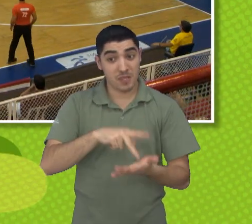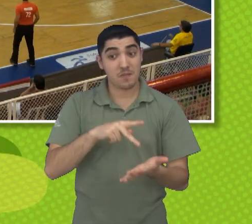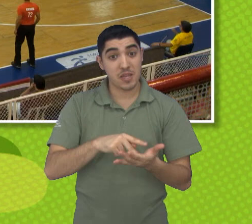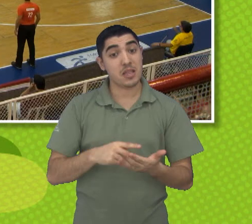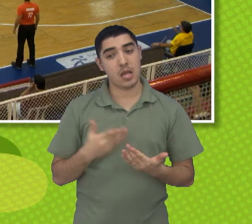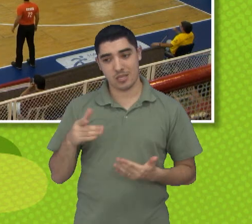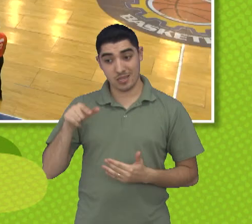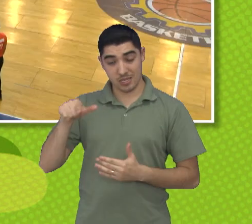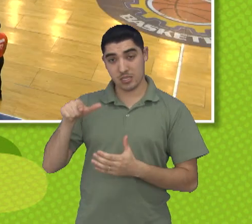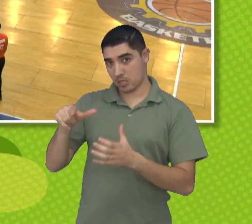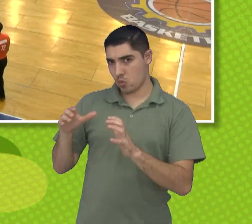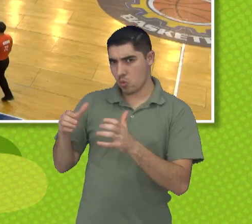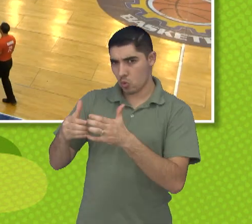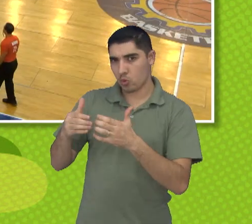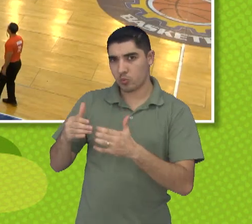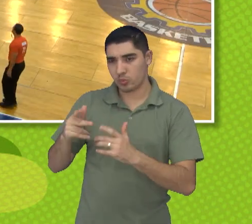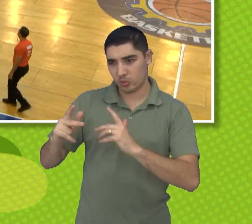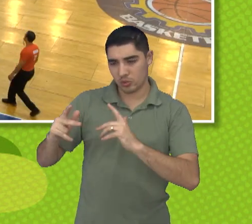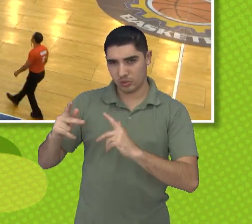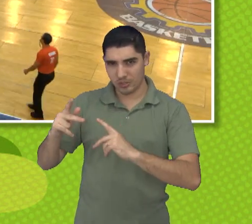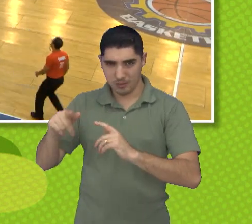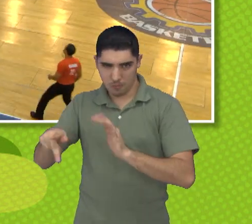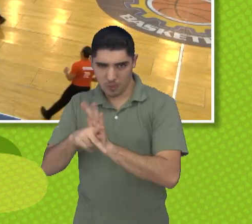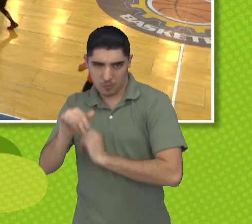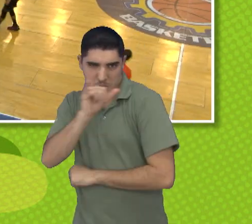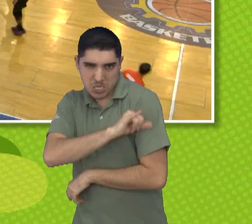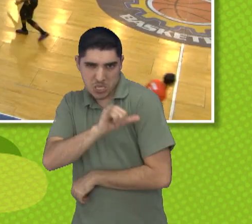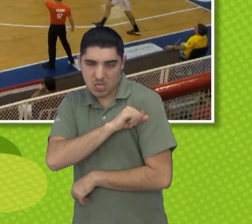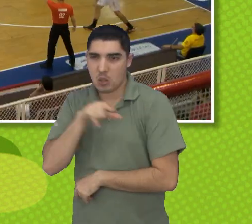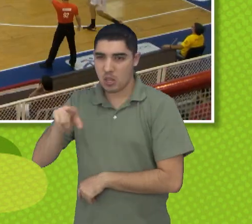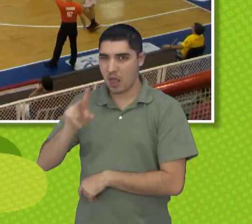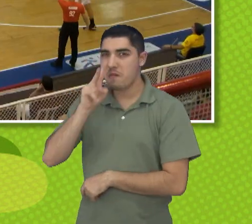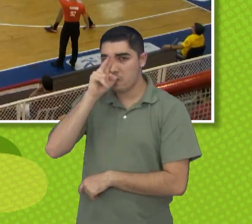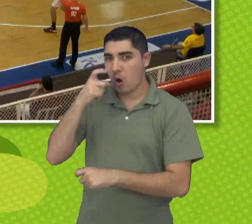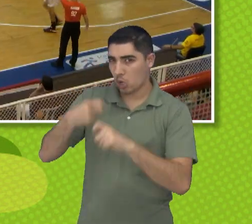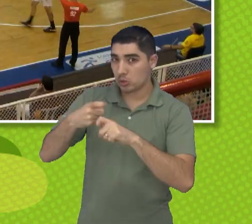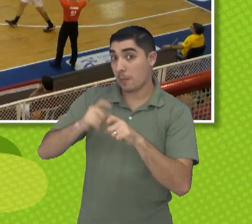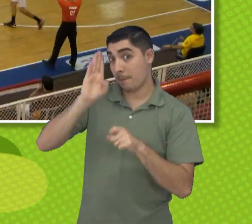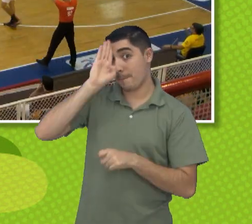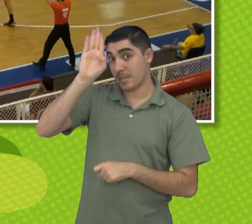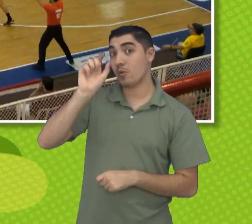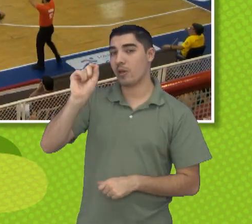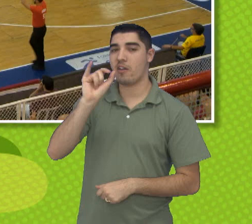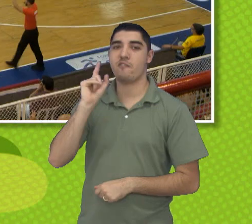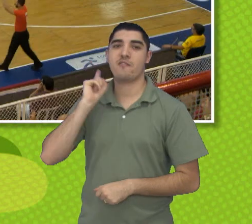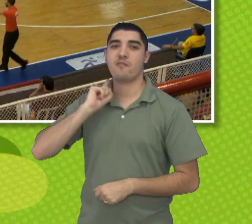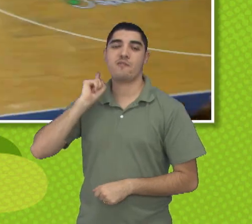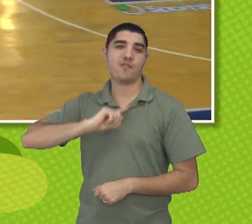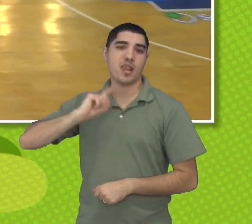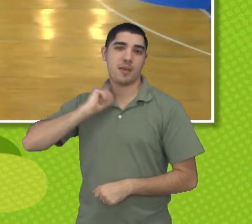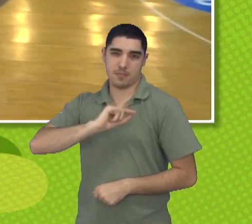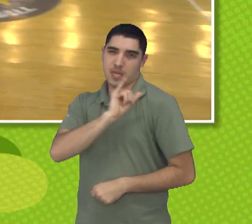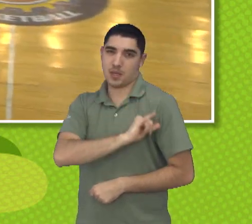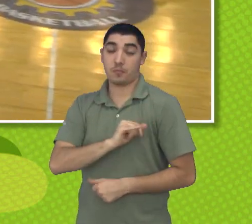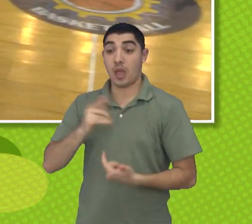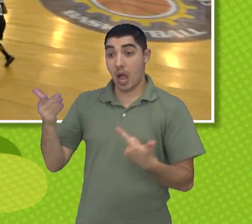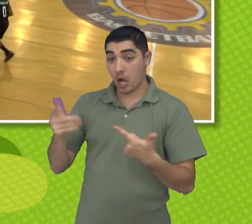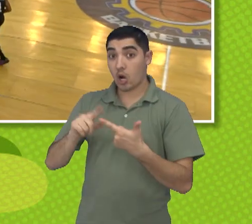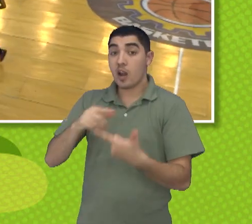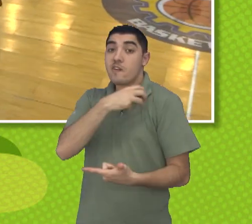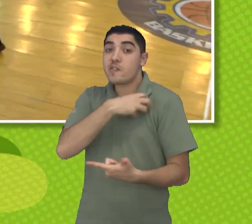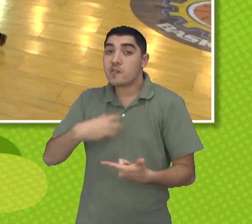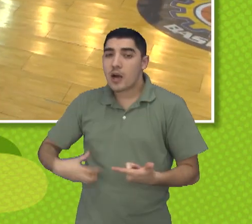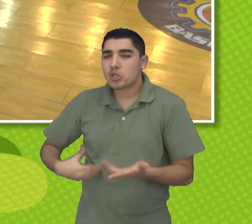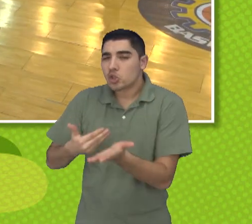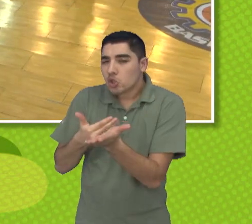elas costumam ser fortes, assim, ter um investimento legal, principalmente o Flamengo. O Vasco, ele está retomando o projeto,